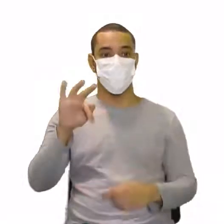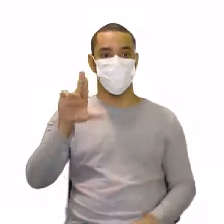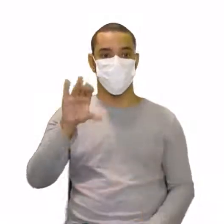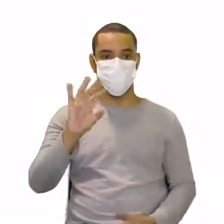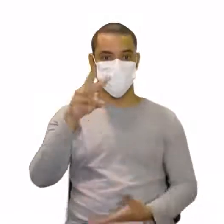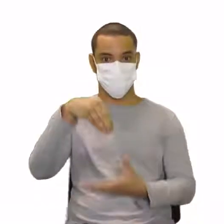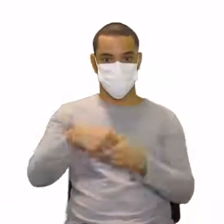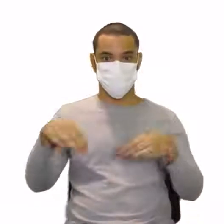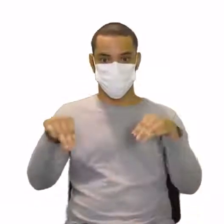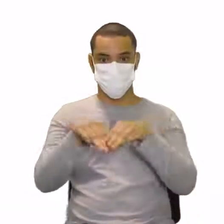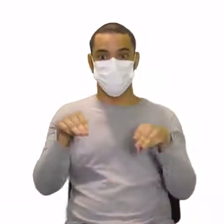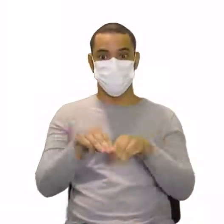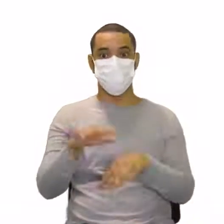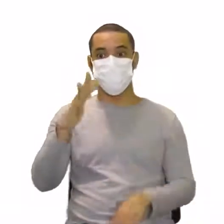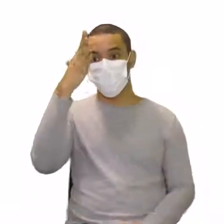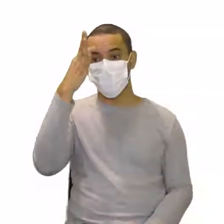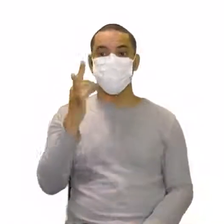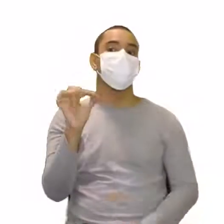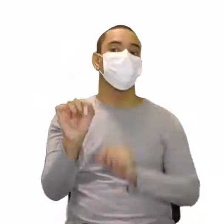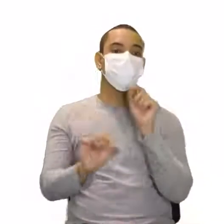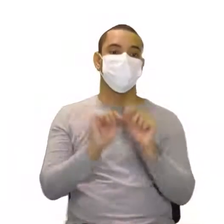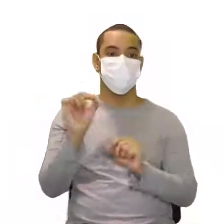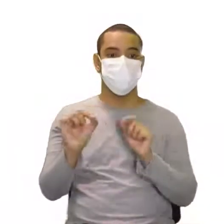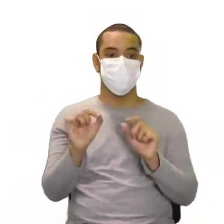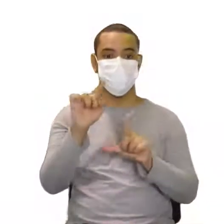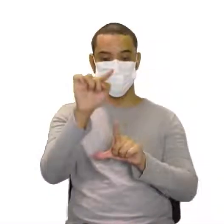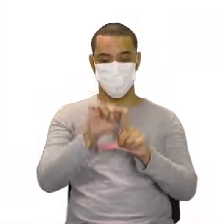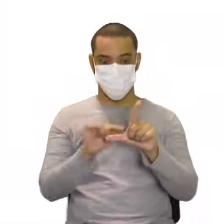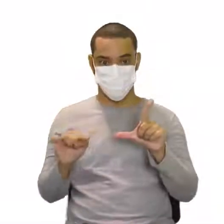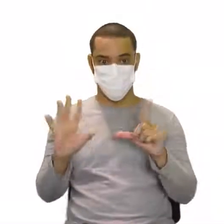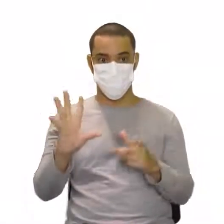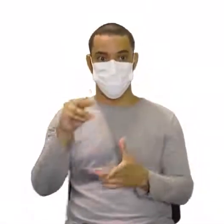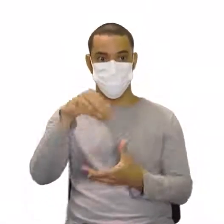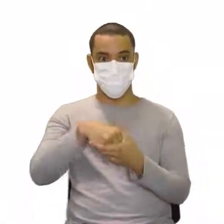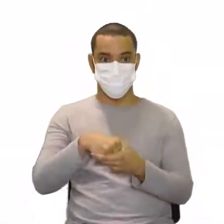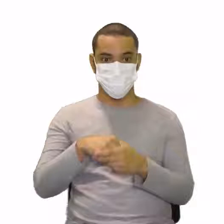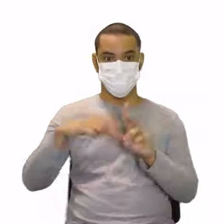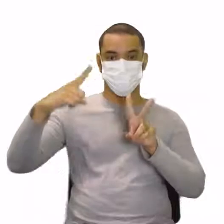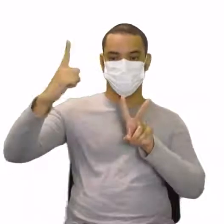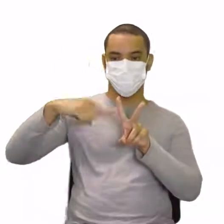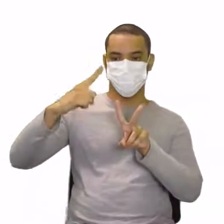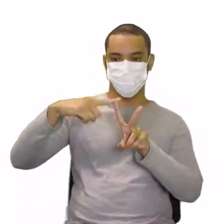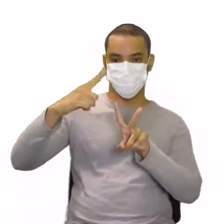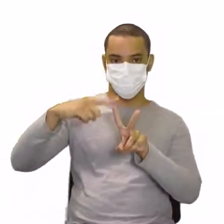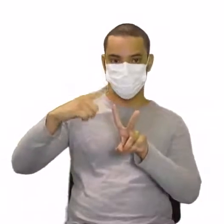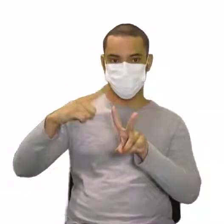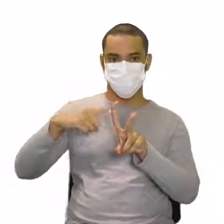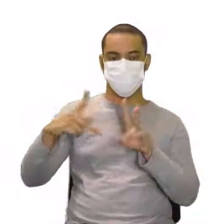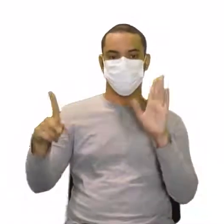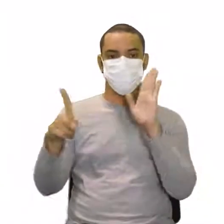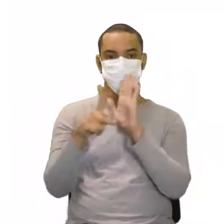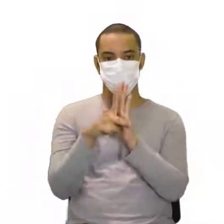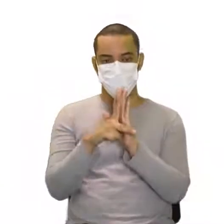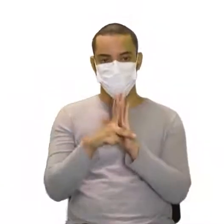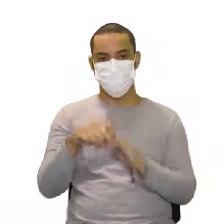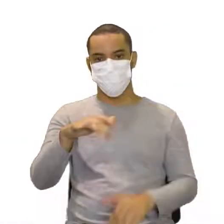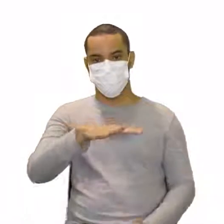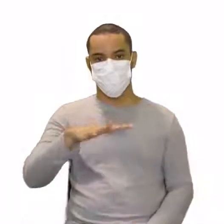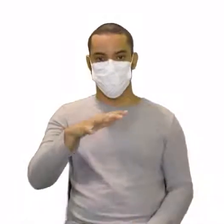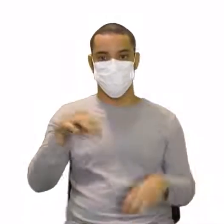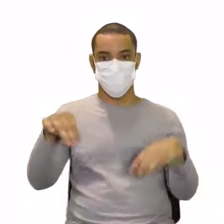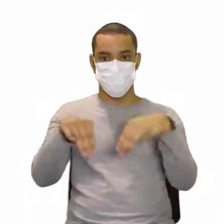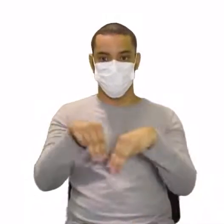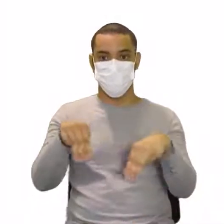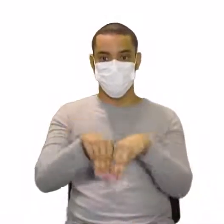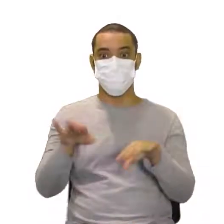espira considerando que o ângulo entre, no caso, o vetor campo magnético e a